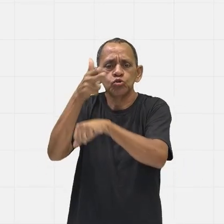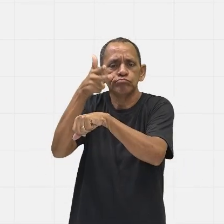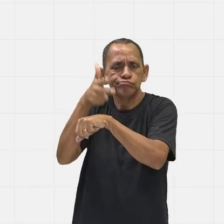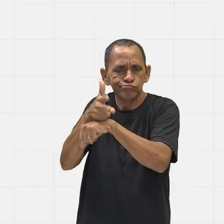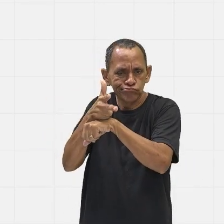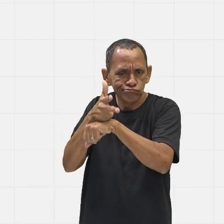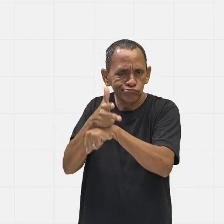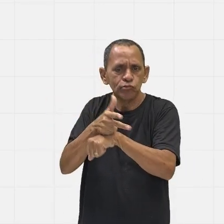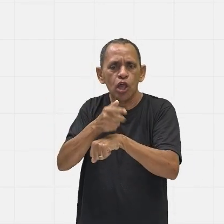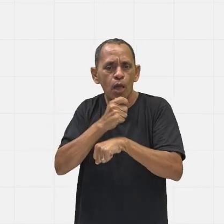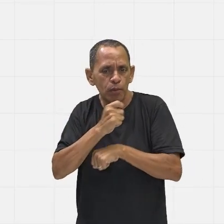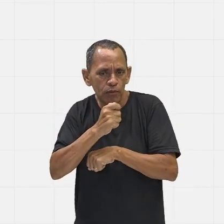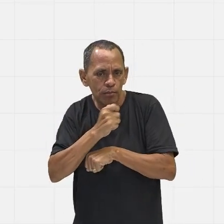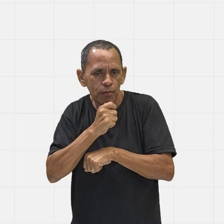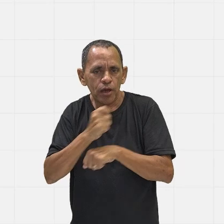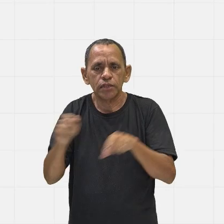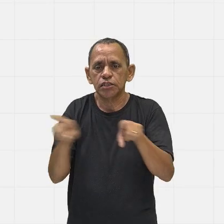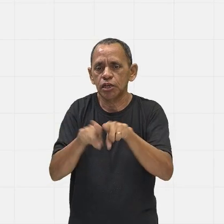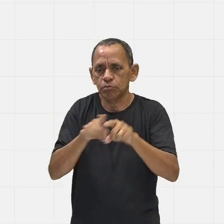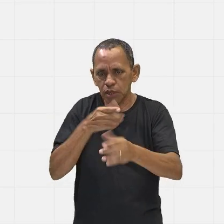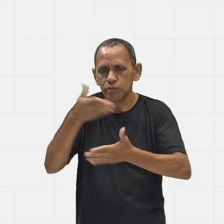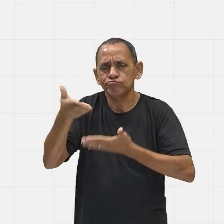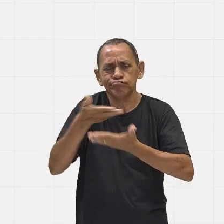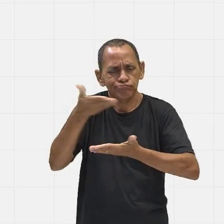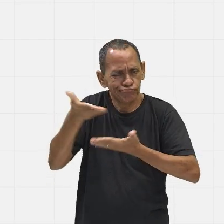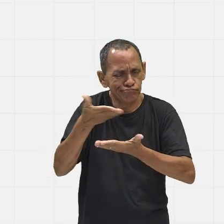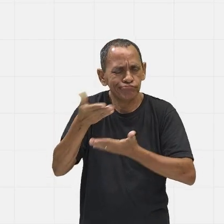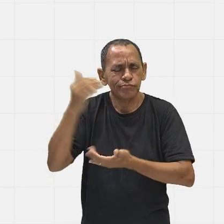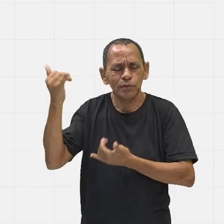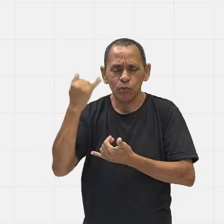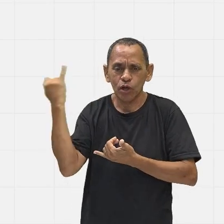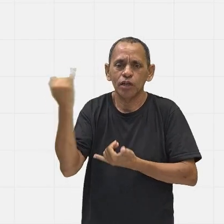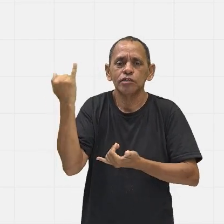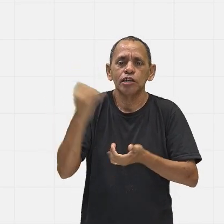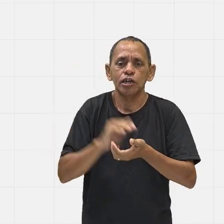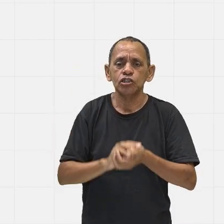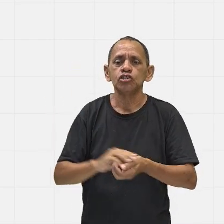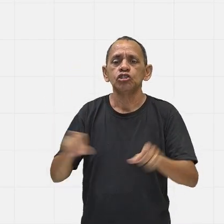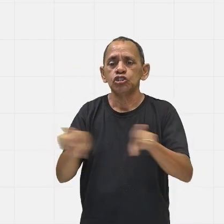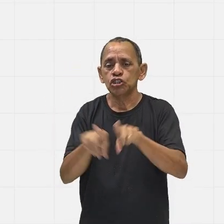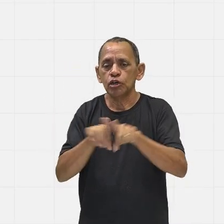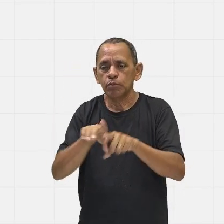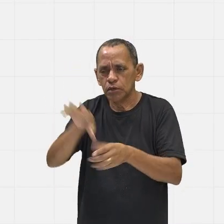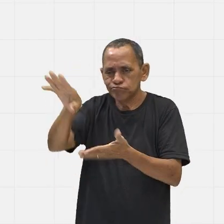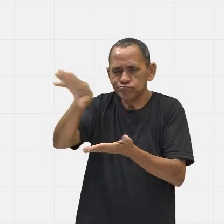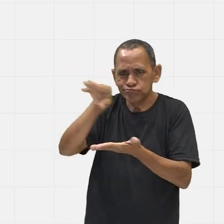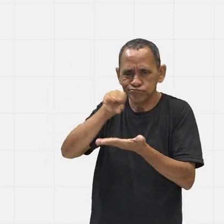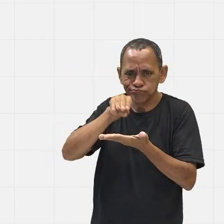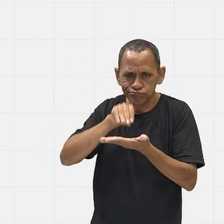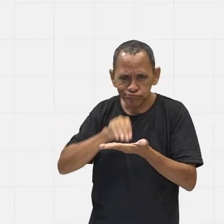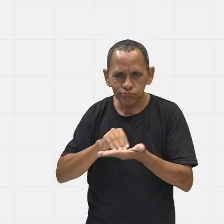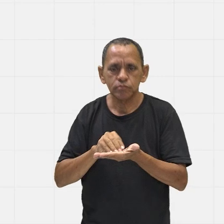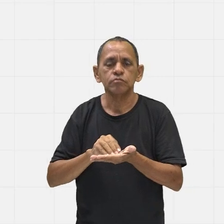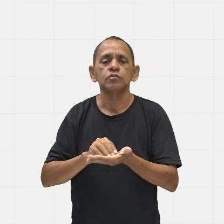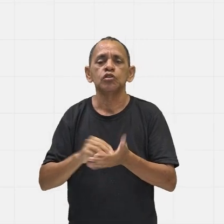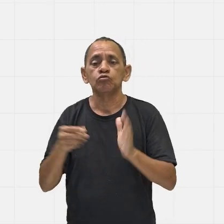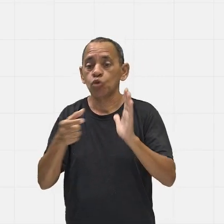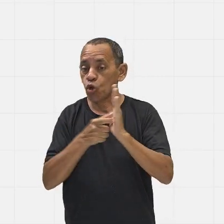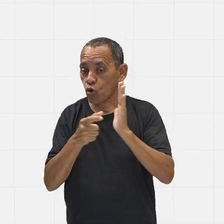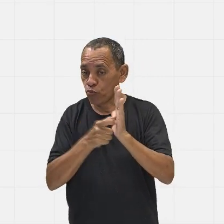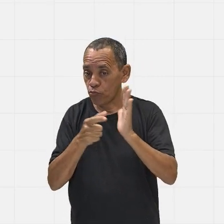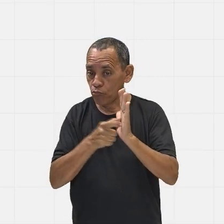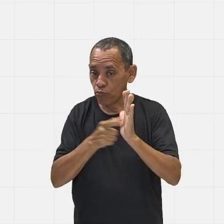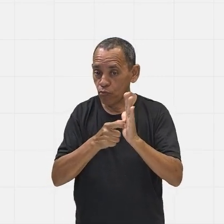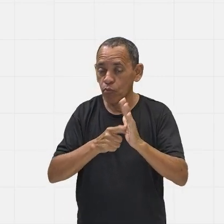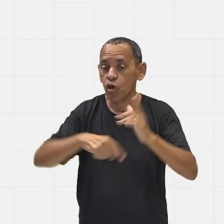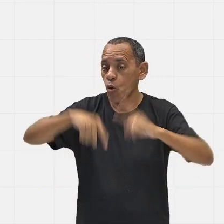hora da interatividade. Vamos estar falando ainda do recebimento de arquivos, no caso vocês, a hora do recebimento